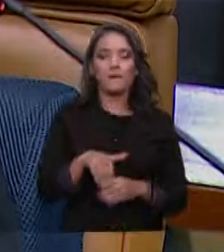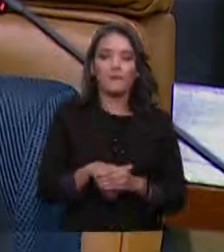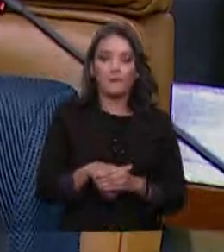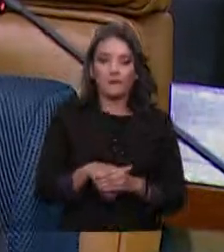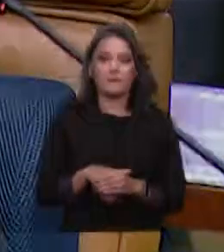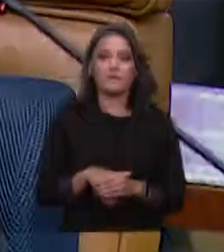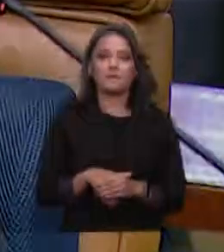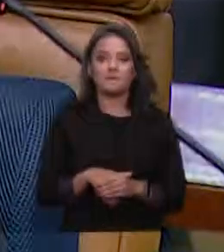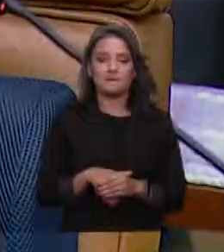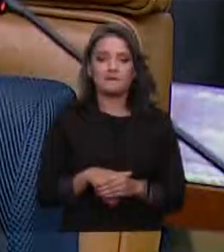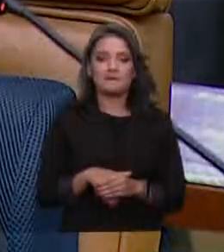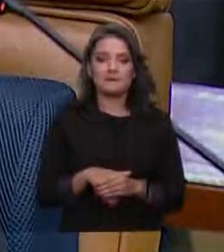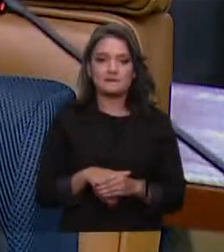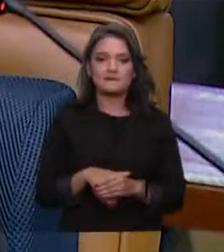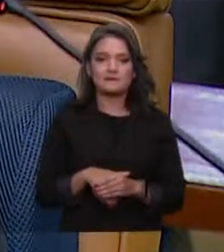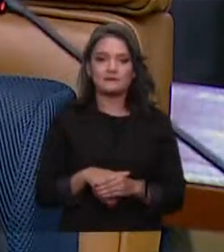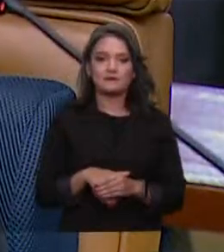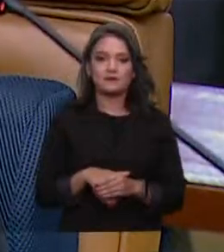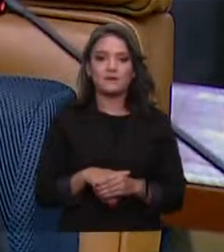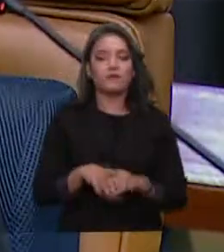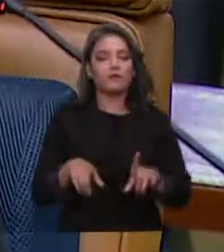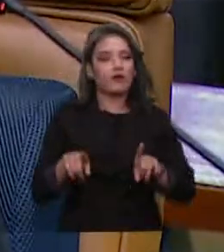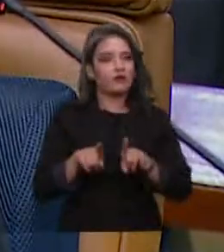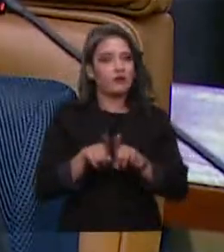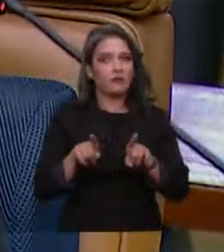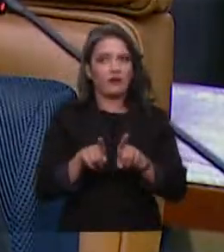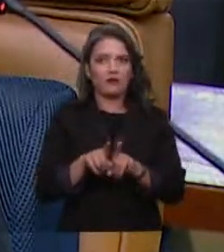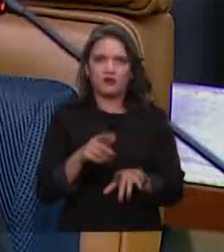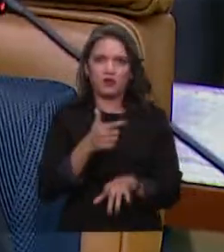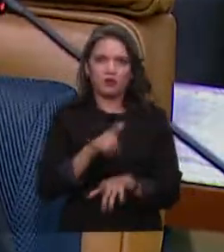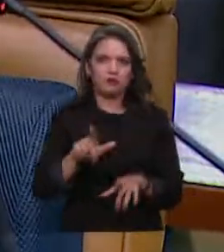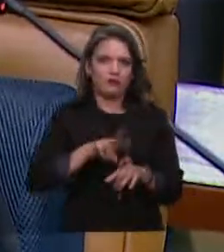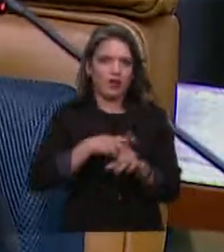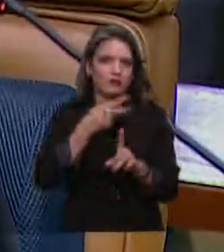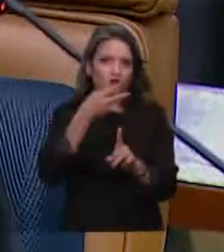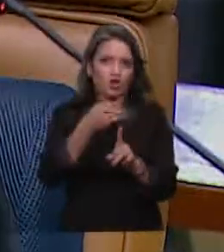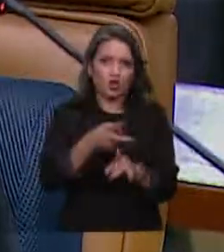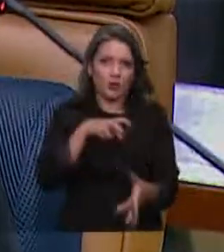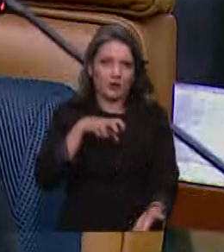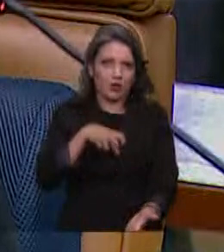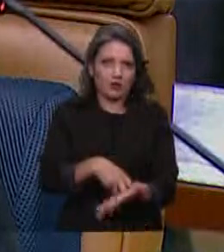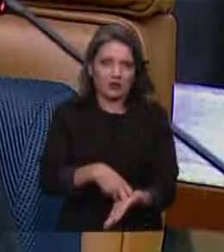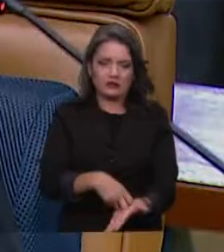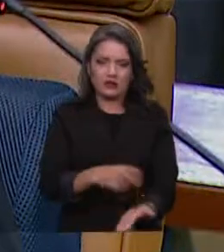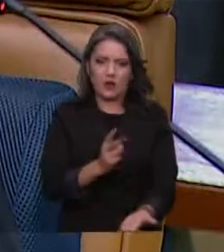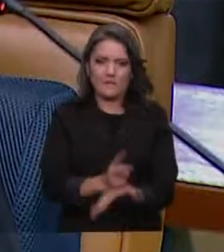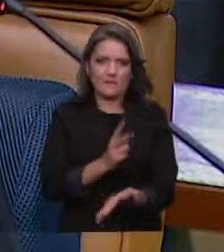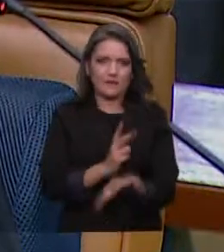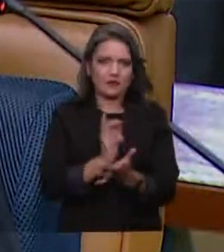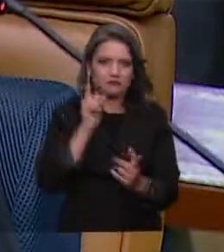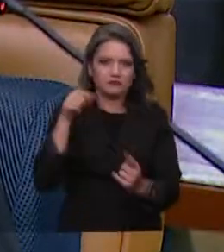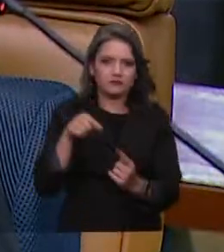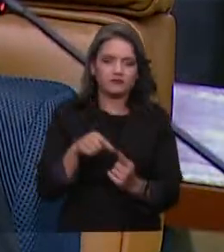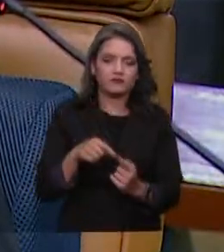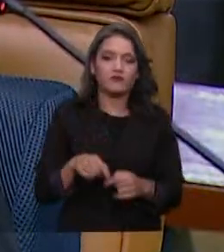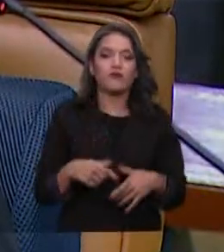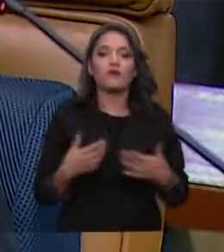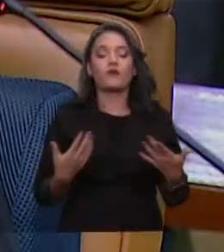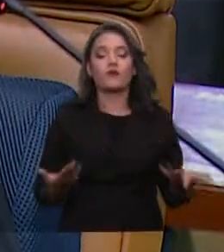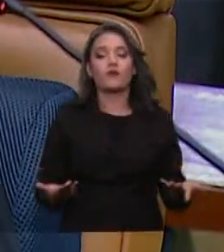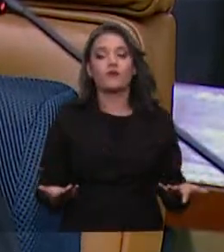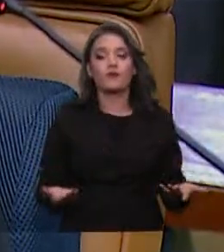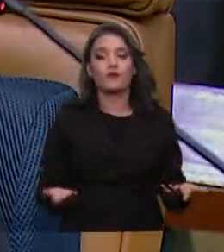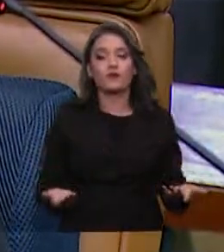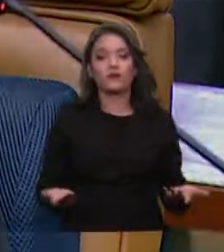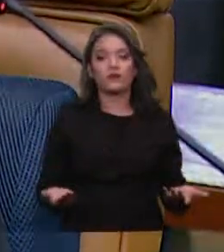e no mais também afastei o bis in idem, porque, e creio que não é esse o argumento de Vossa Excelência, não é possível